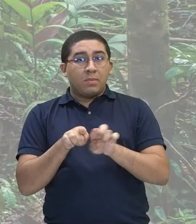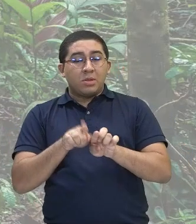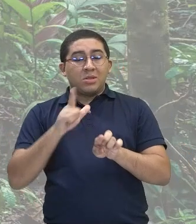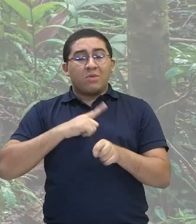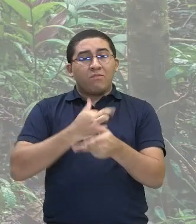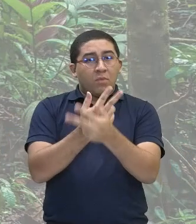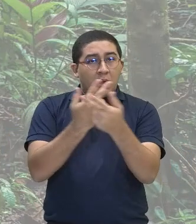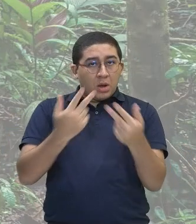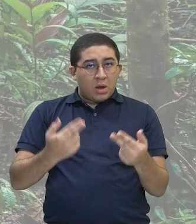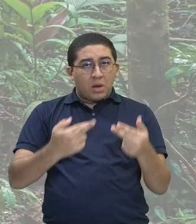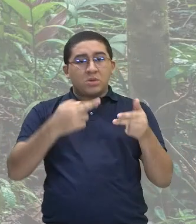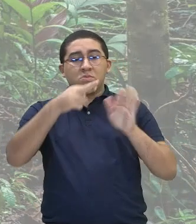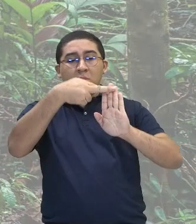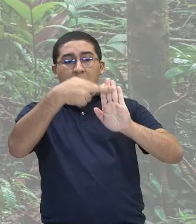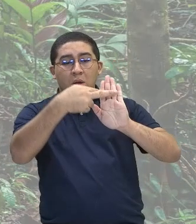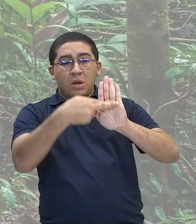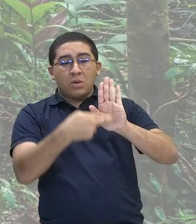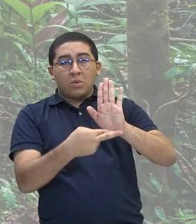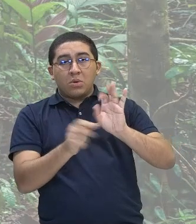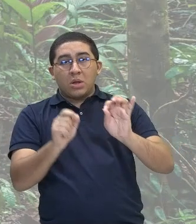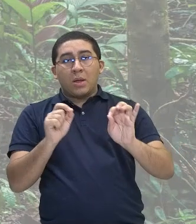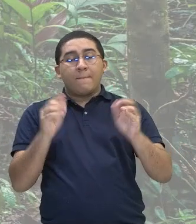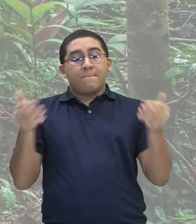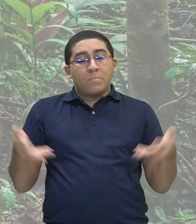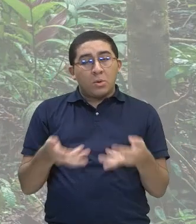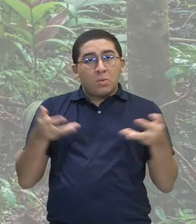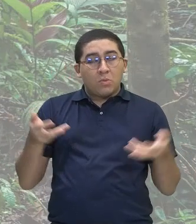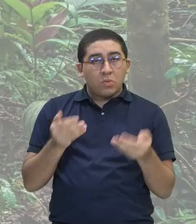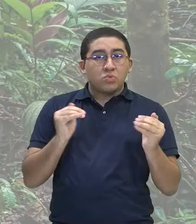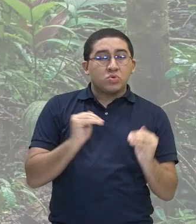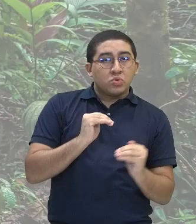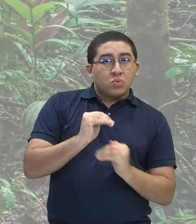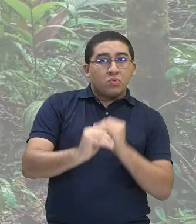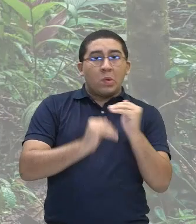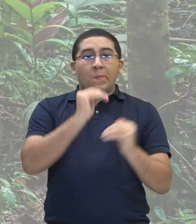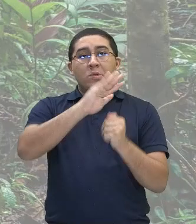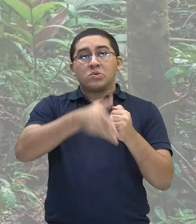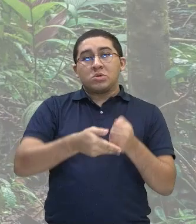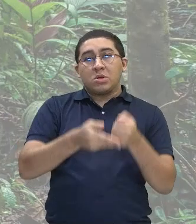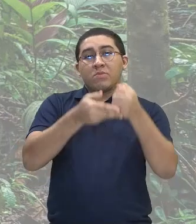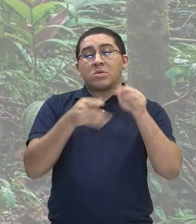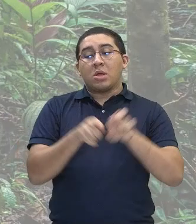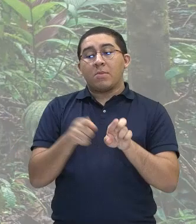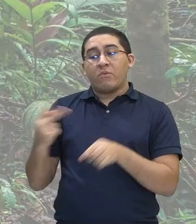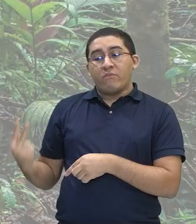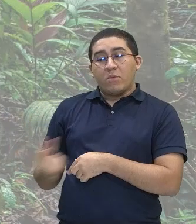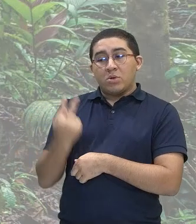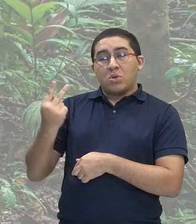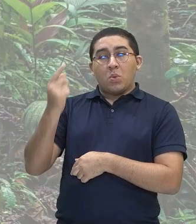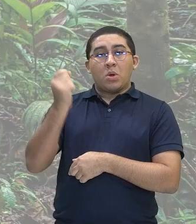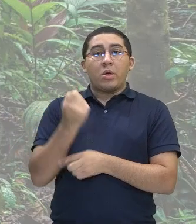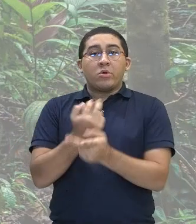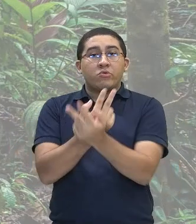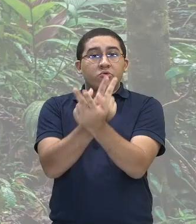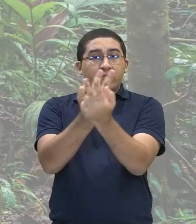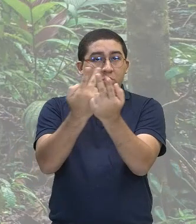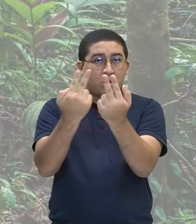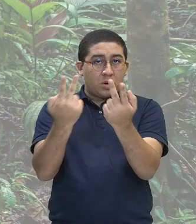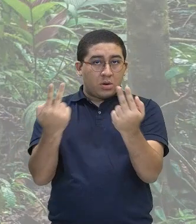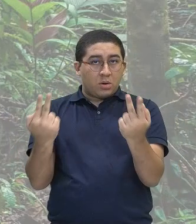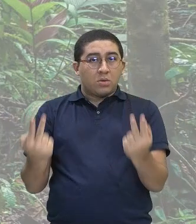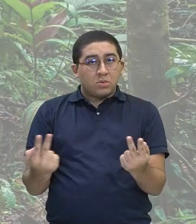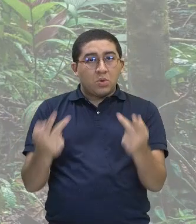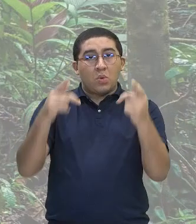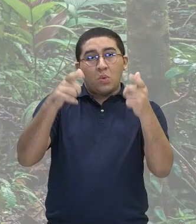orientar aí o desenvolvimento sustentável da Amazônia e também valorizar aí a diversidade, tanto na